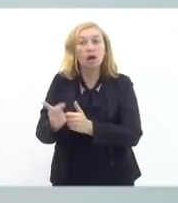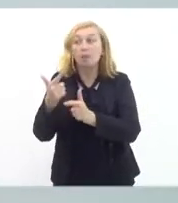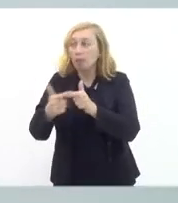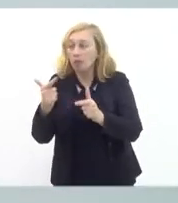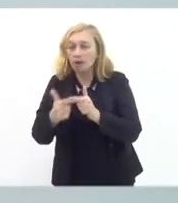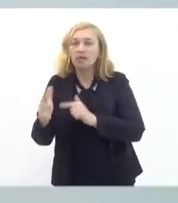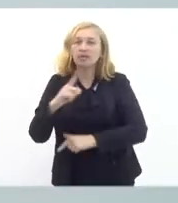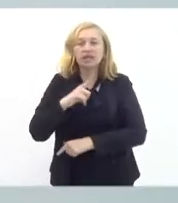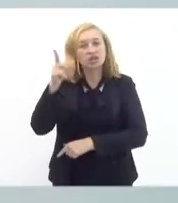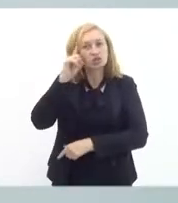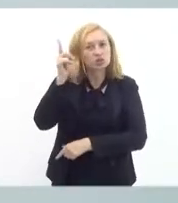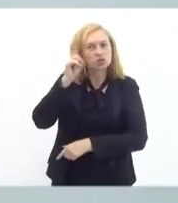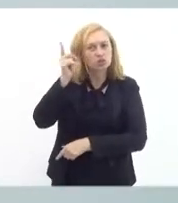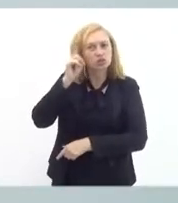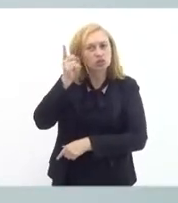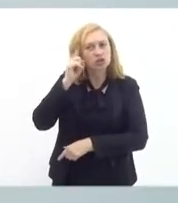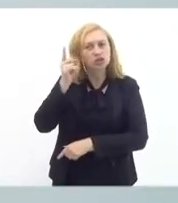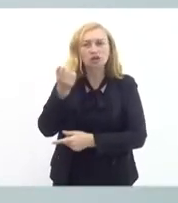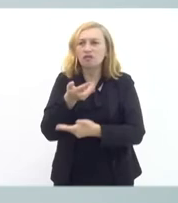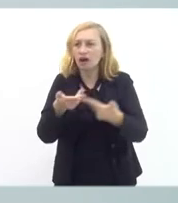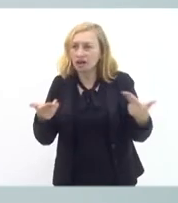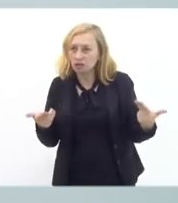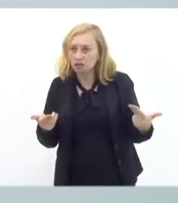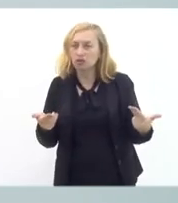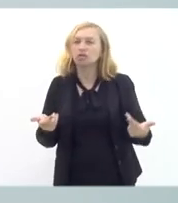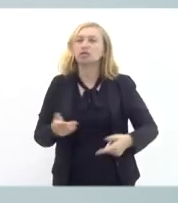problemas, né, no dia a dia, são muito